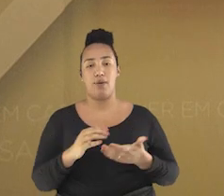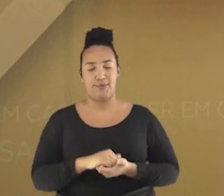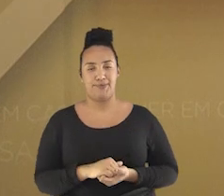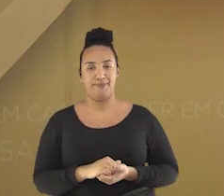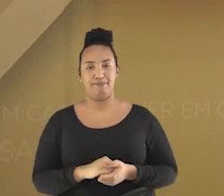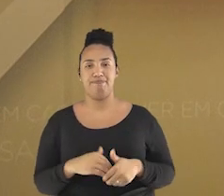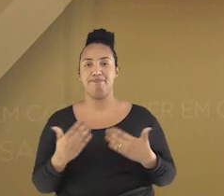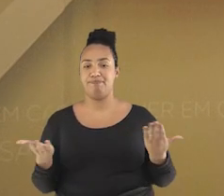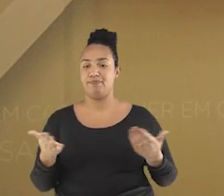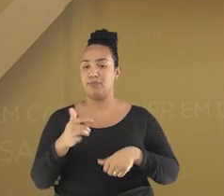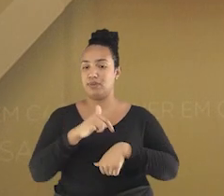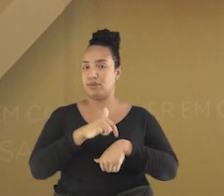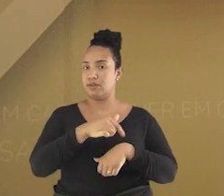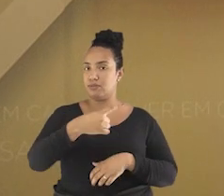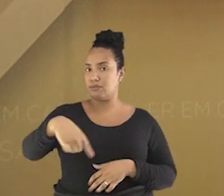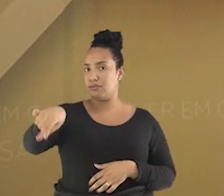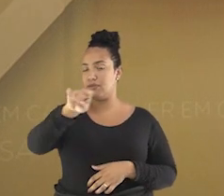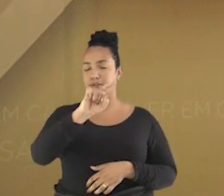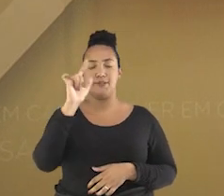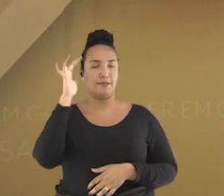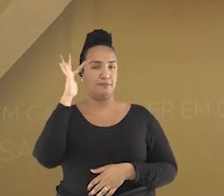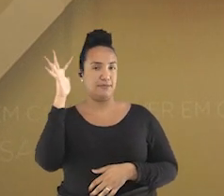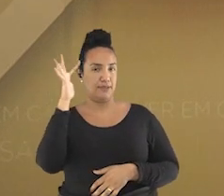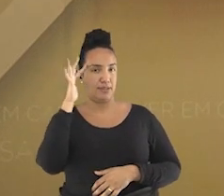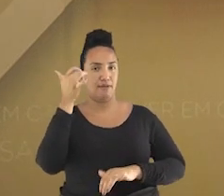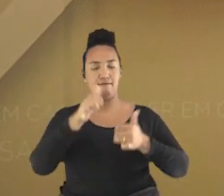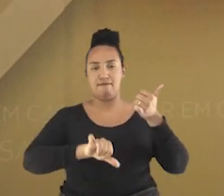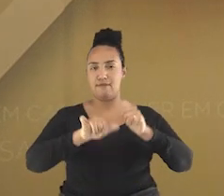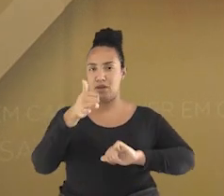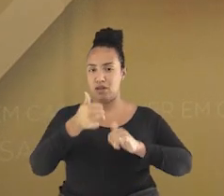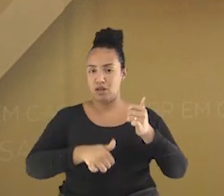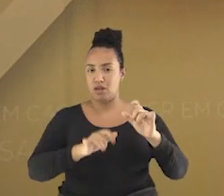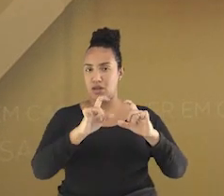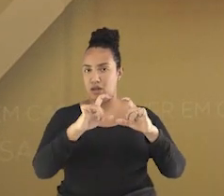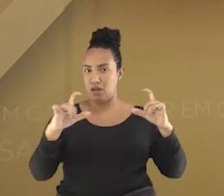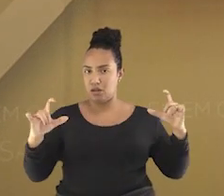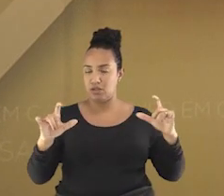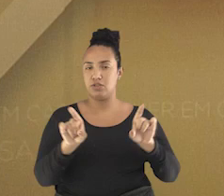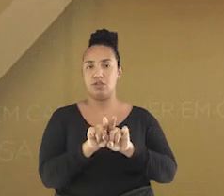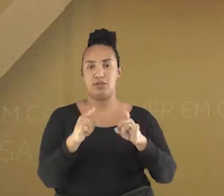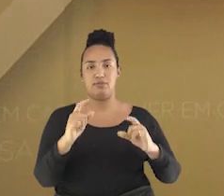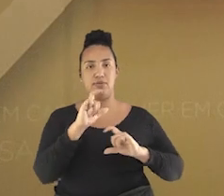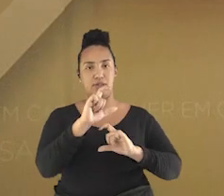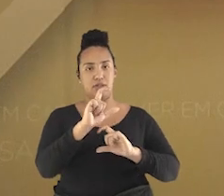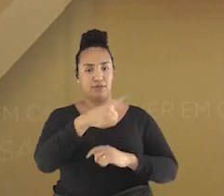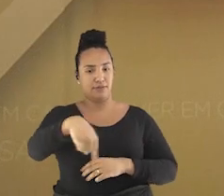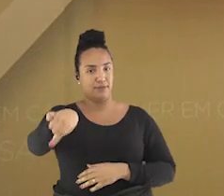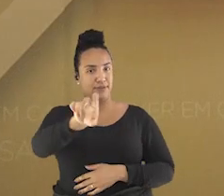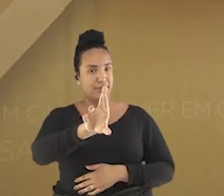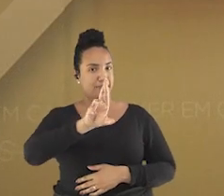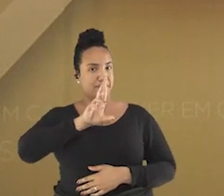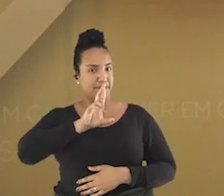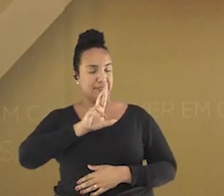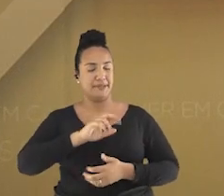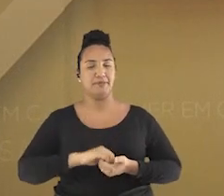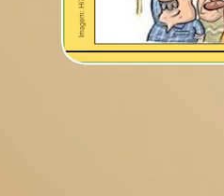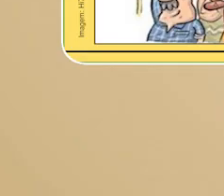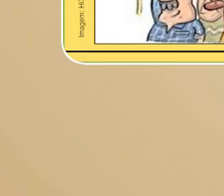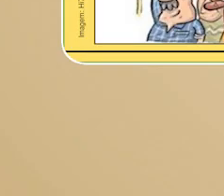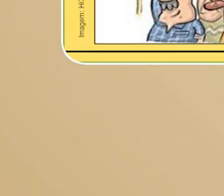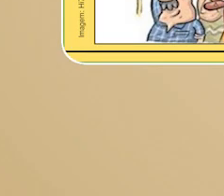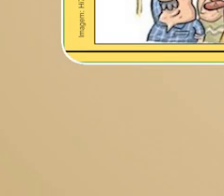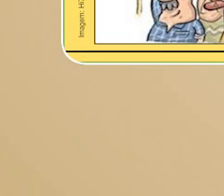transporte? Então, eu vou dar algum tempinho para você pensar, analisar a tirinha e a charge novamente e responder.